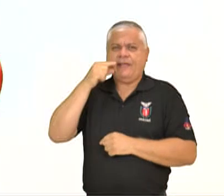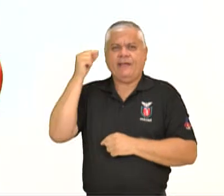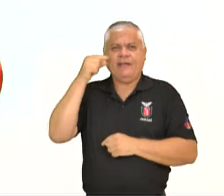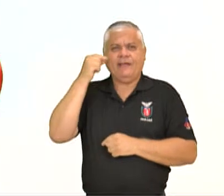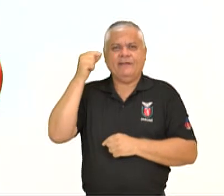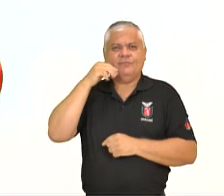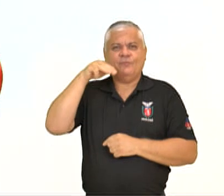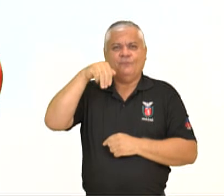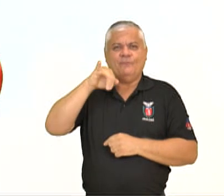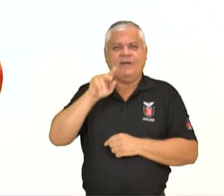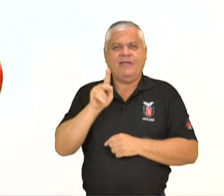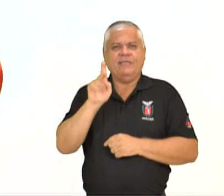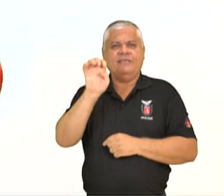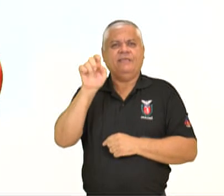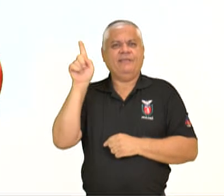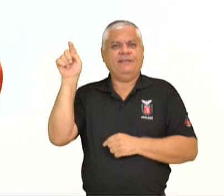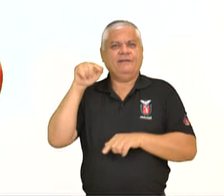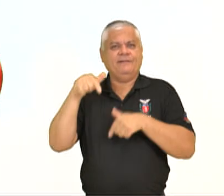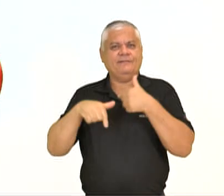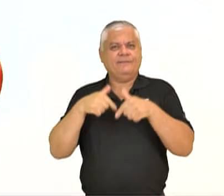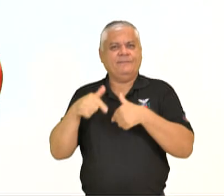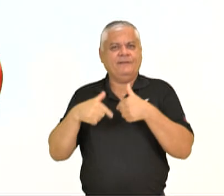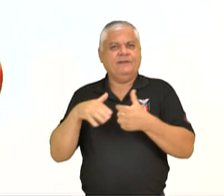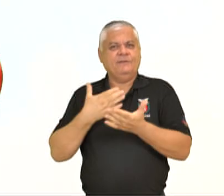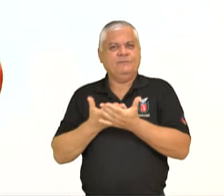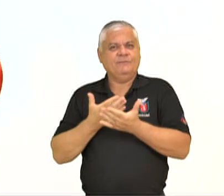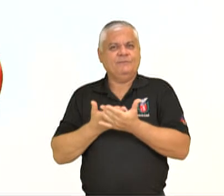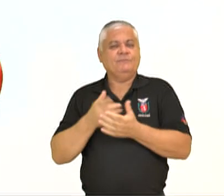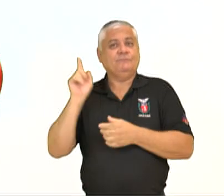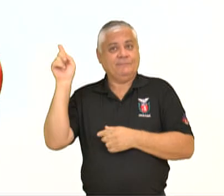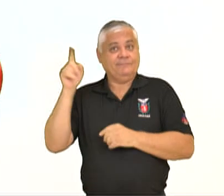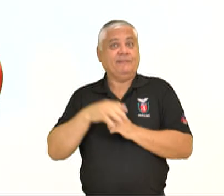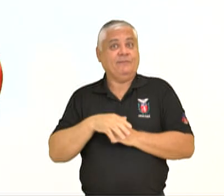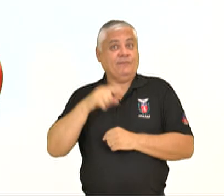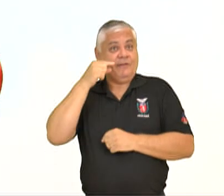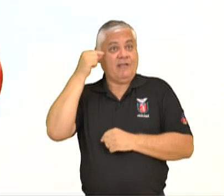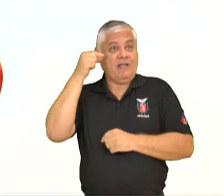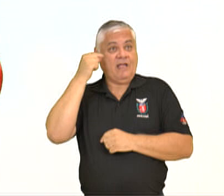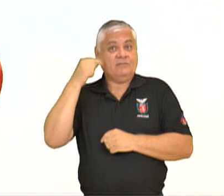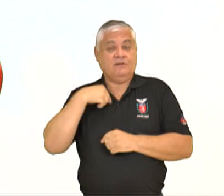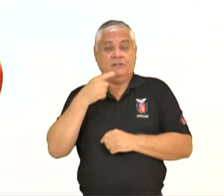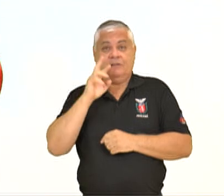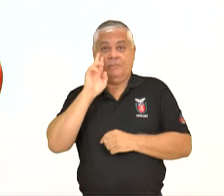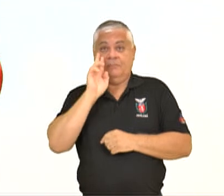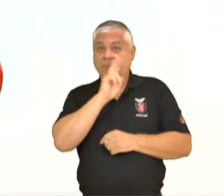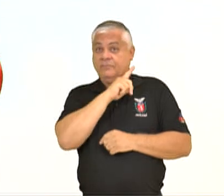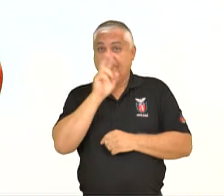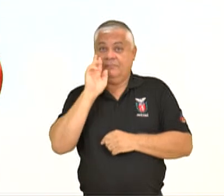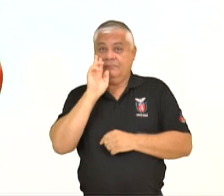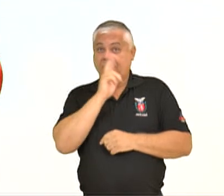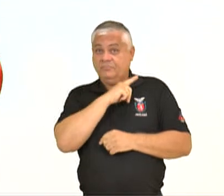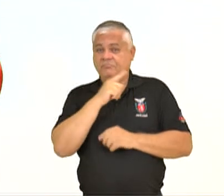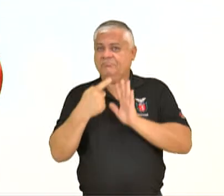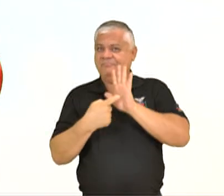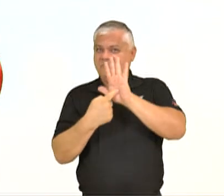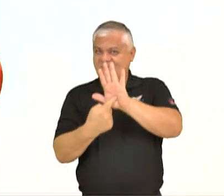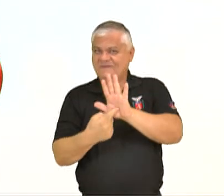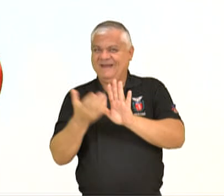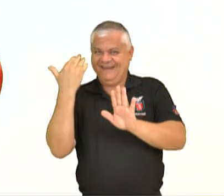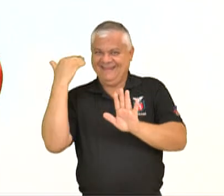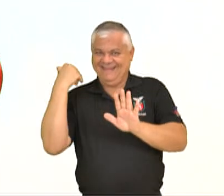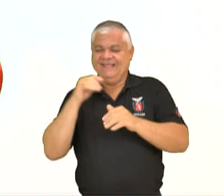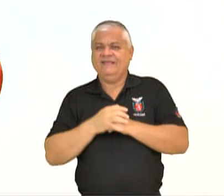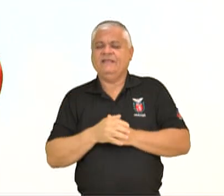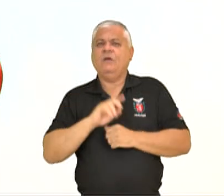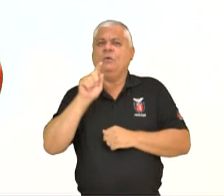é o gato do Neto, que trabalha com a gente aqui nos estúdios. Então o Mike, vocês estão vendo, ele tem um olho de cada cor, que foi o que a gente apresentou na aula passada, né?